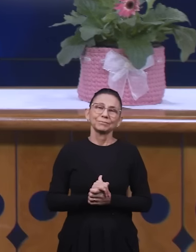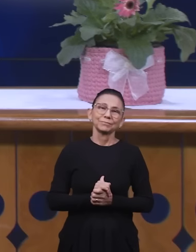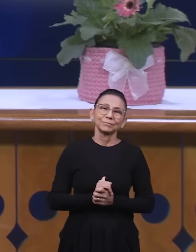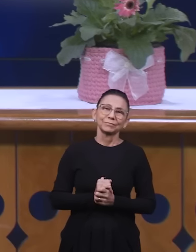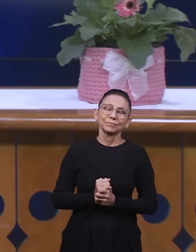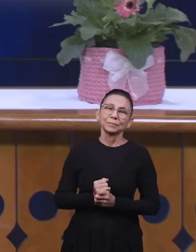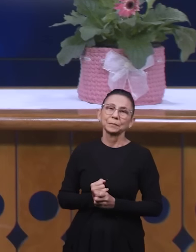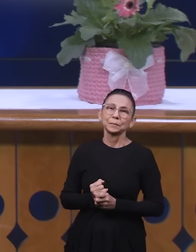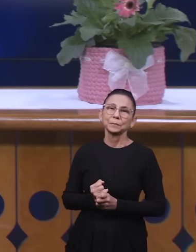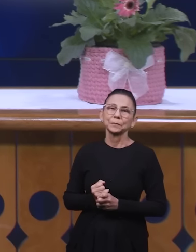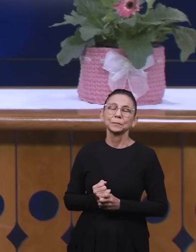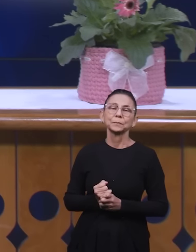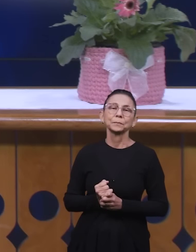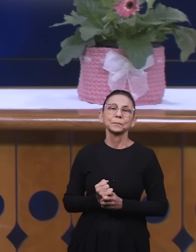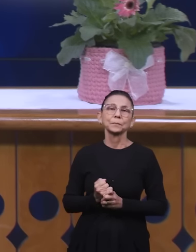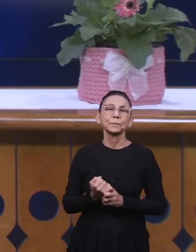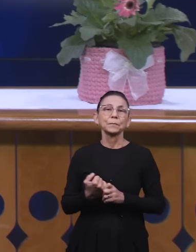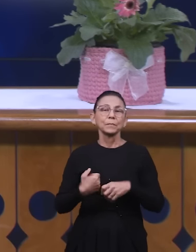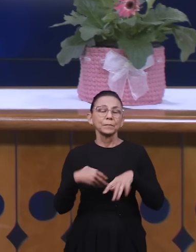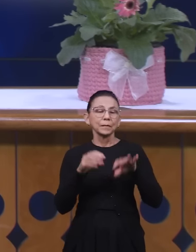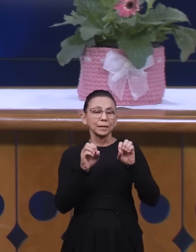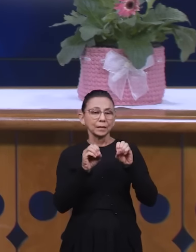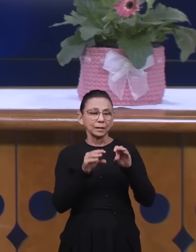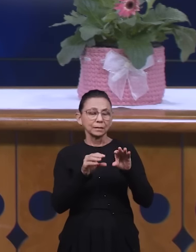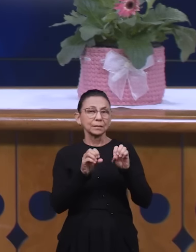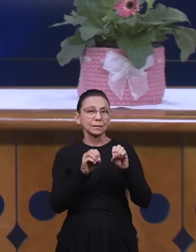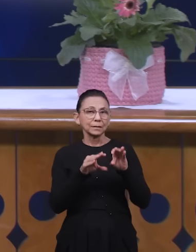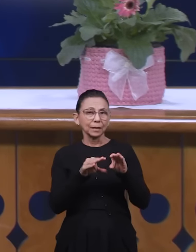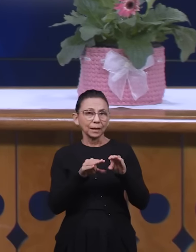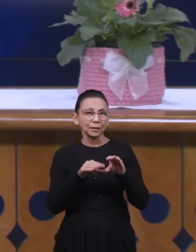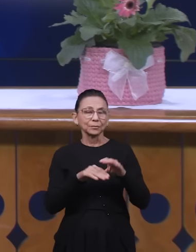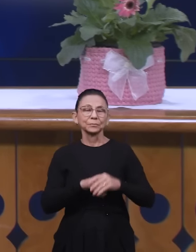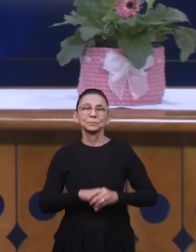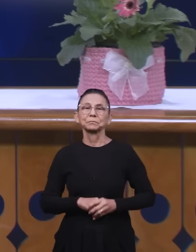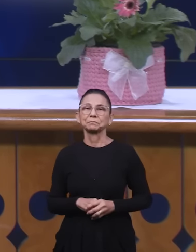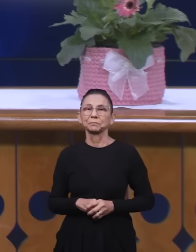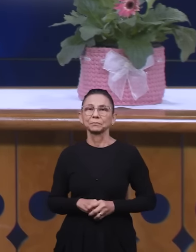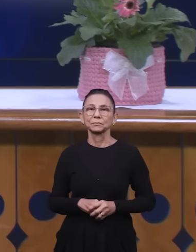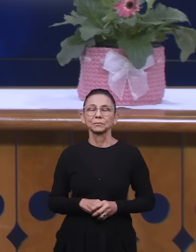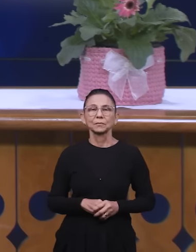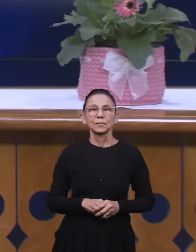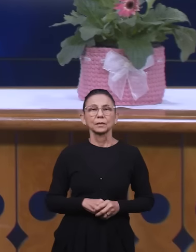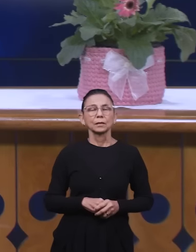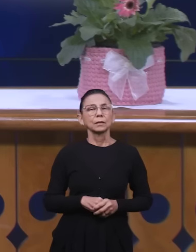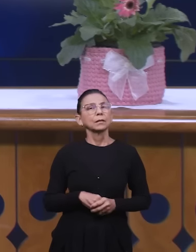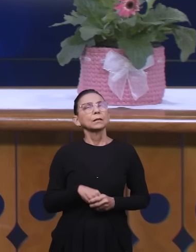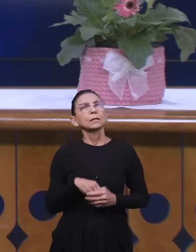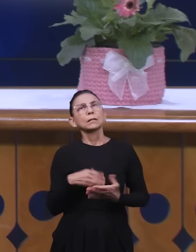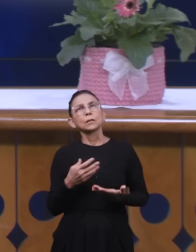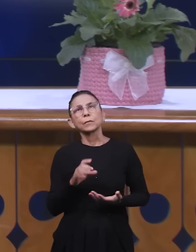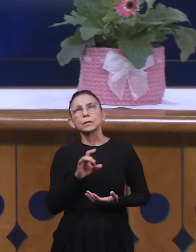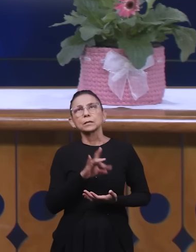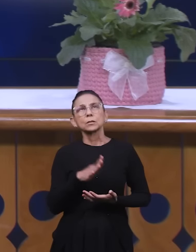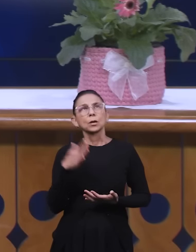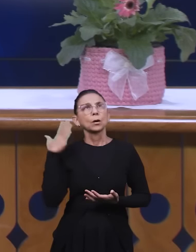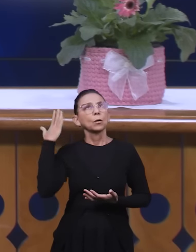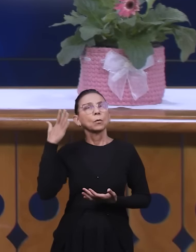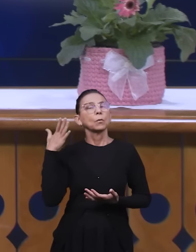com aqueles homens, ele precisava ensinar isso. Não apenas com um sermão,